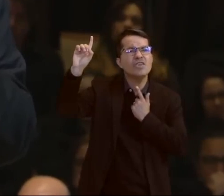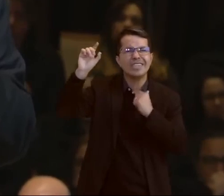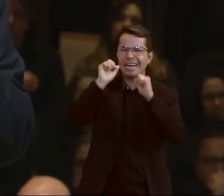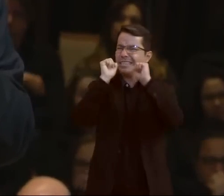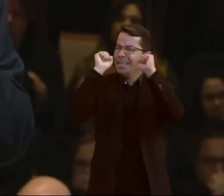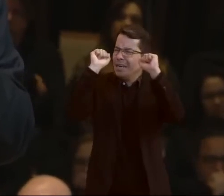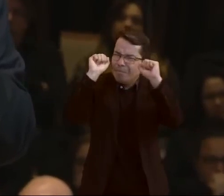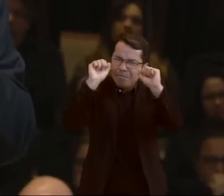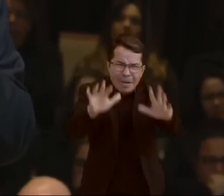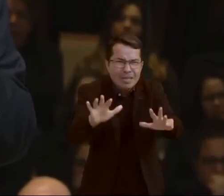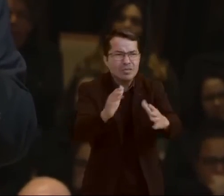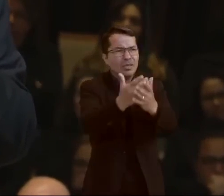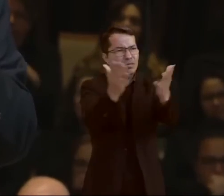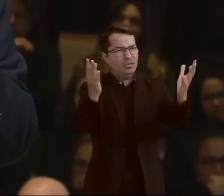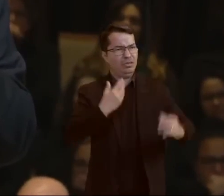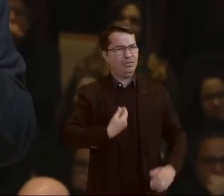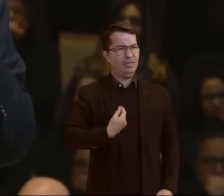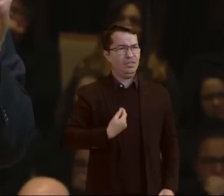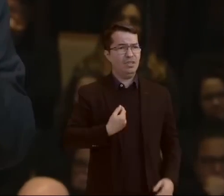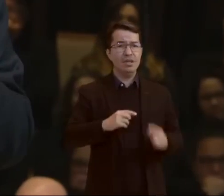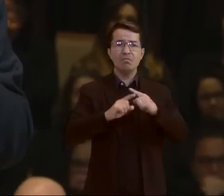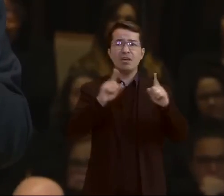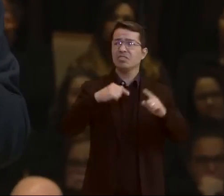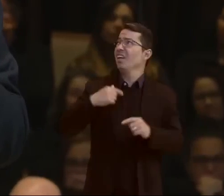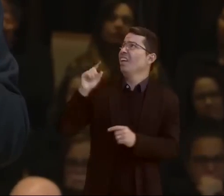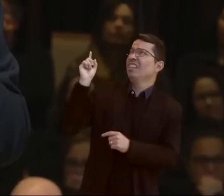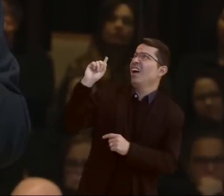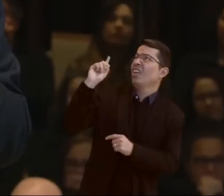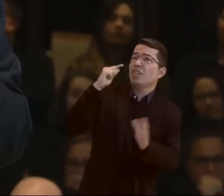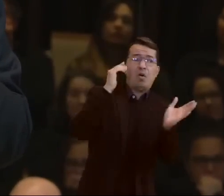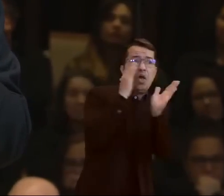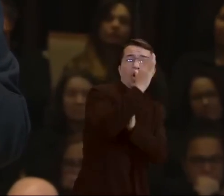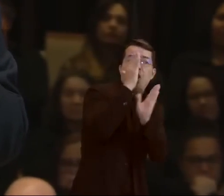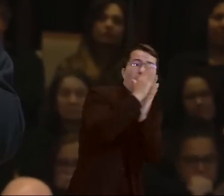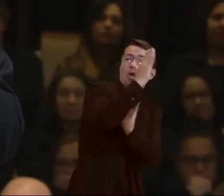impedidos de receber. Porque a gente não está pronto.